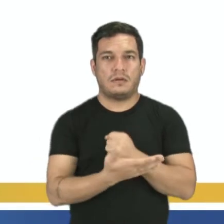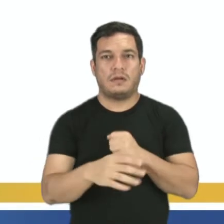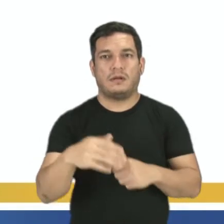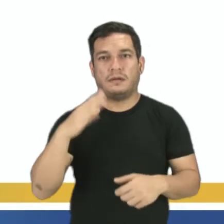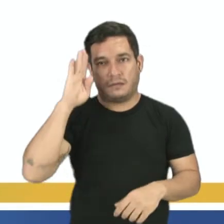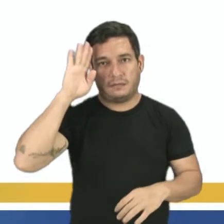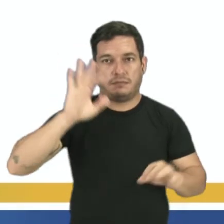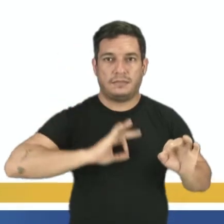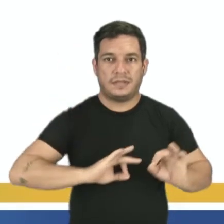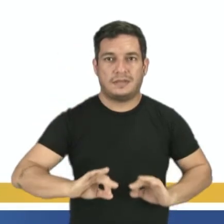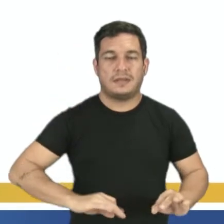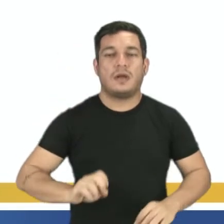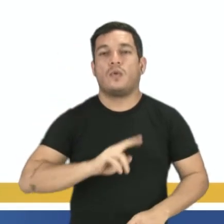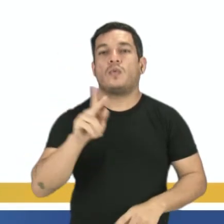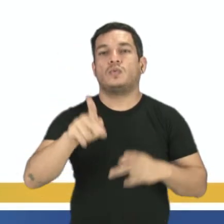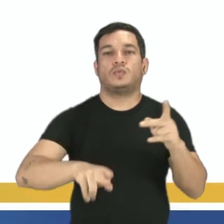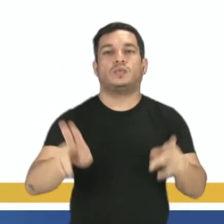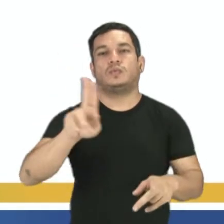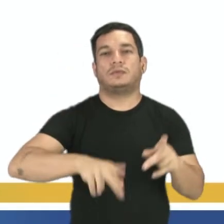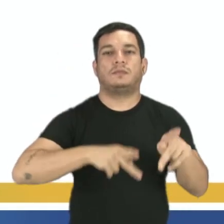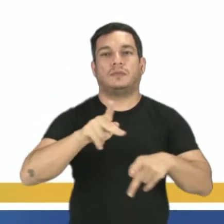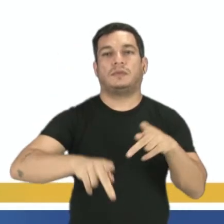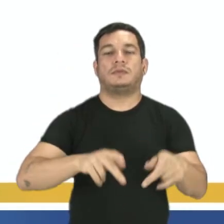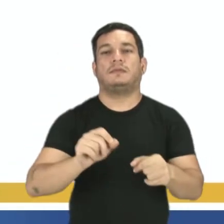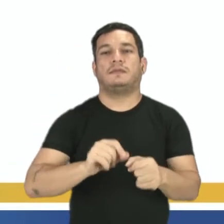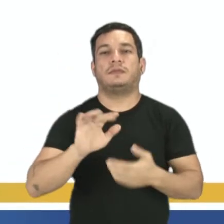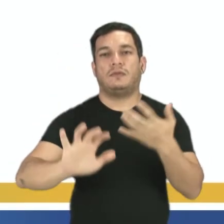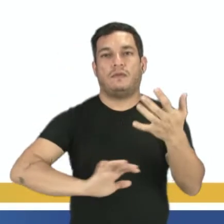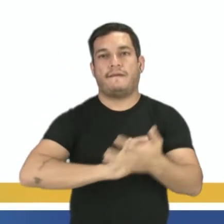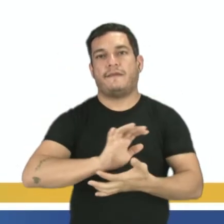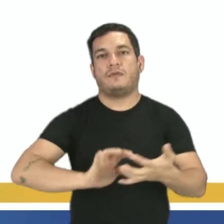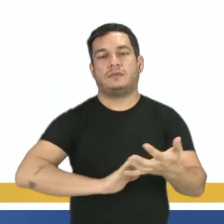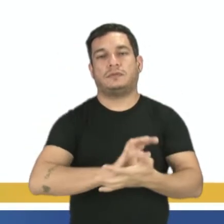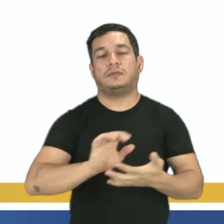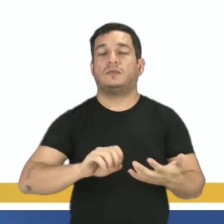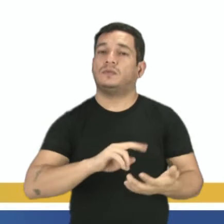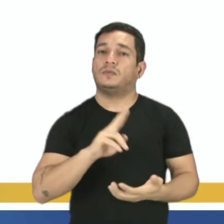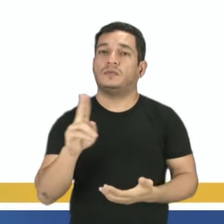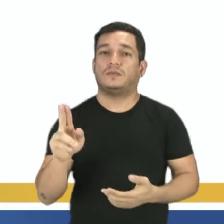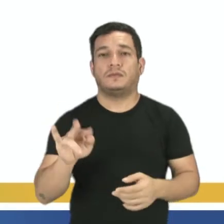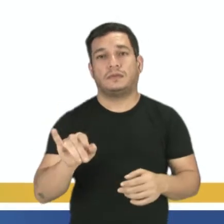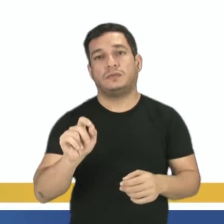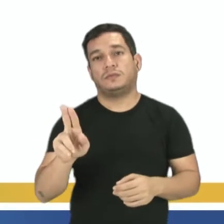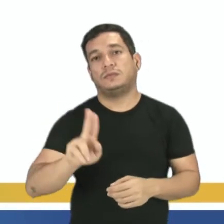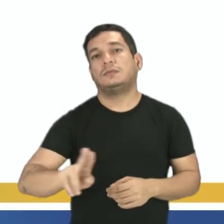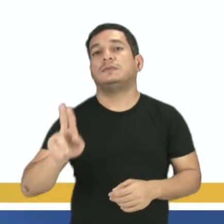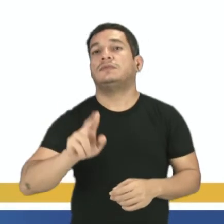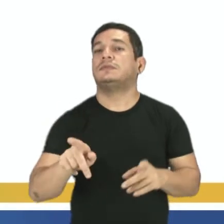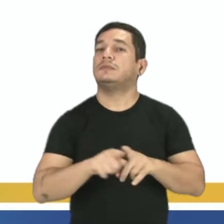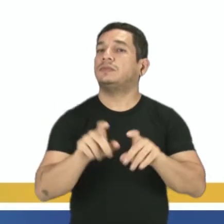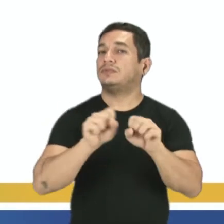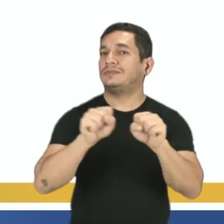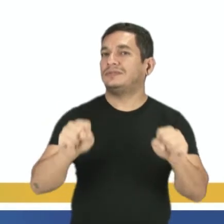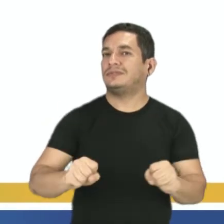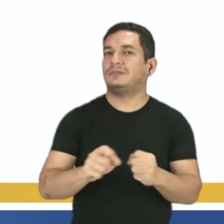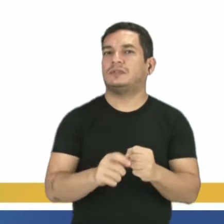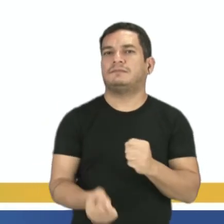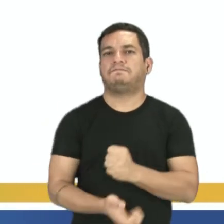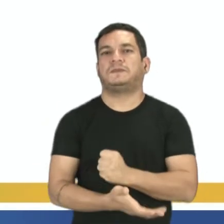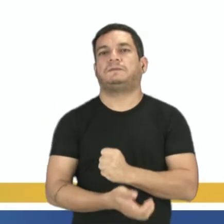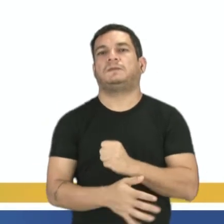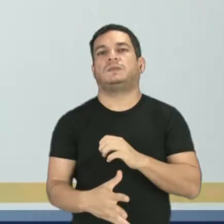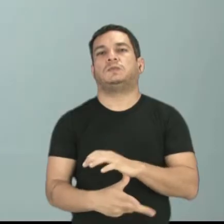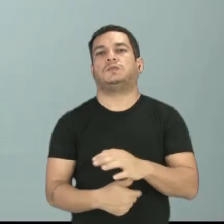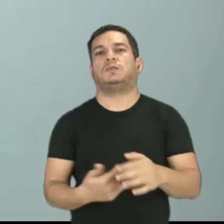usa a população para fazer uma revolução, ou ele vai usar sistemas